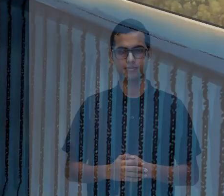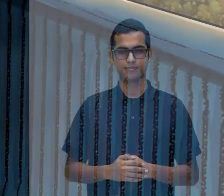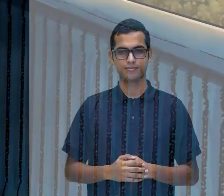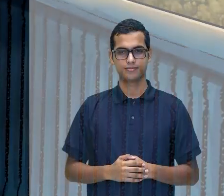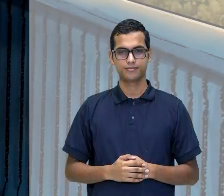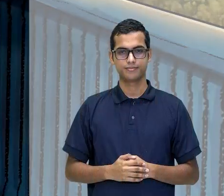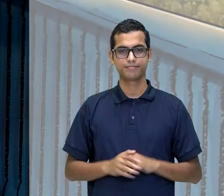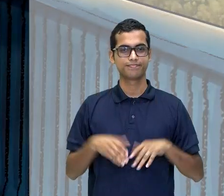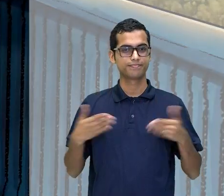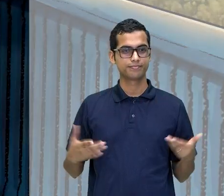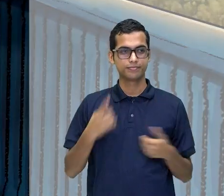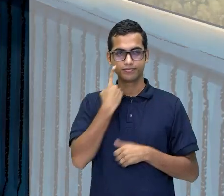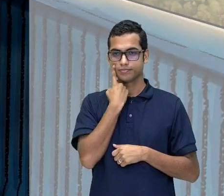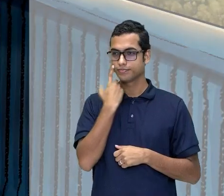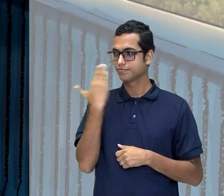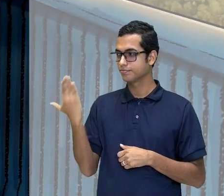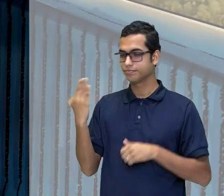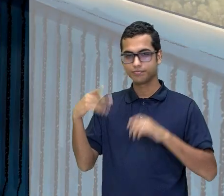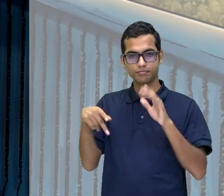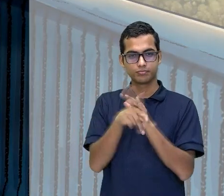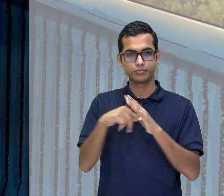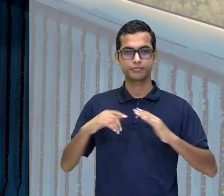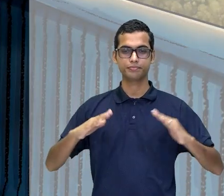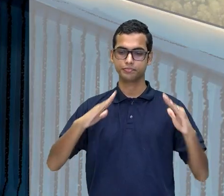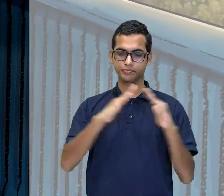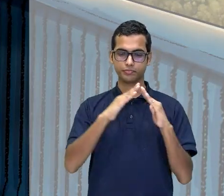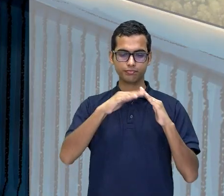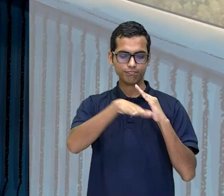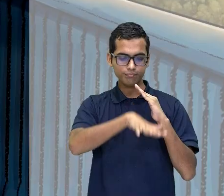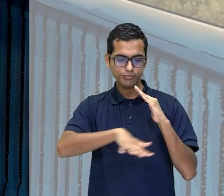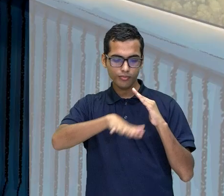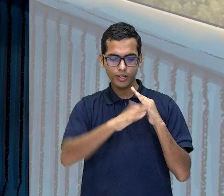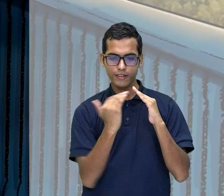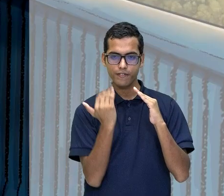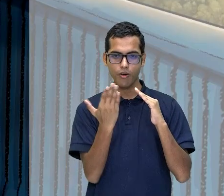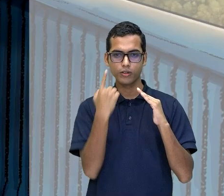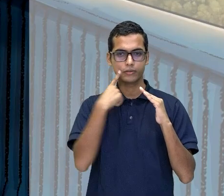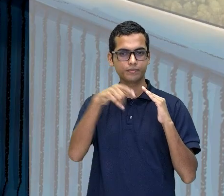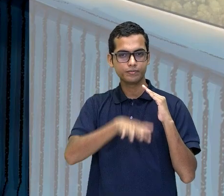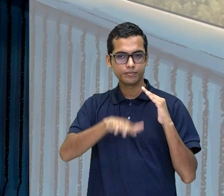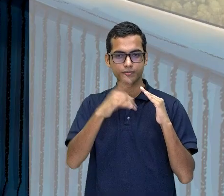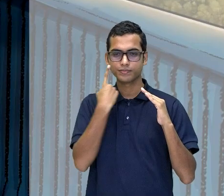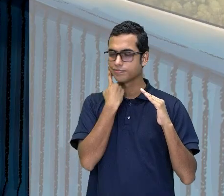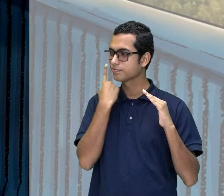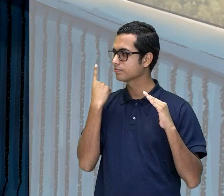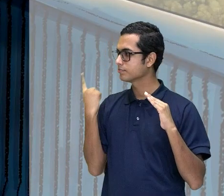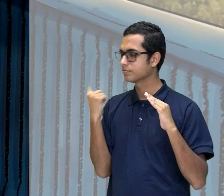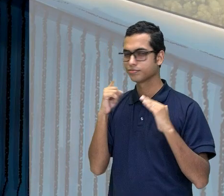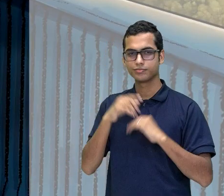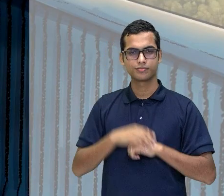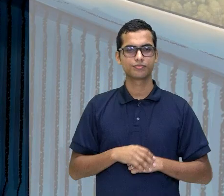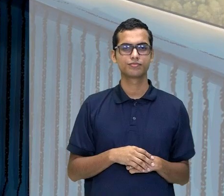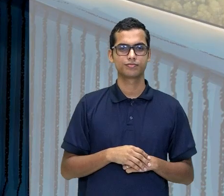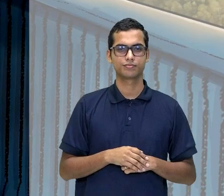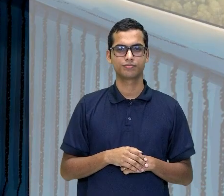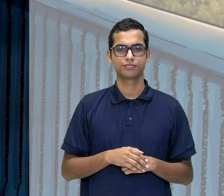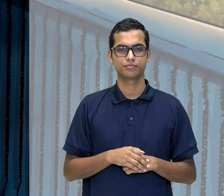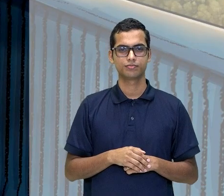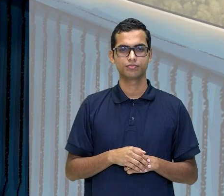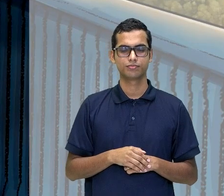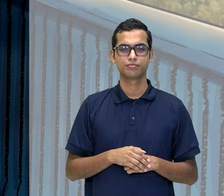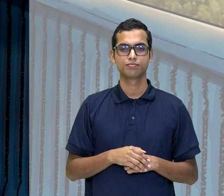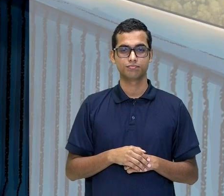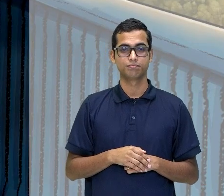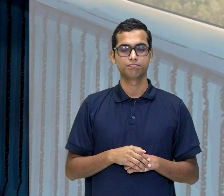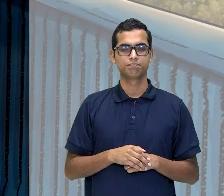Estou aqui, então, nessa varanda que vocês devem estar se perguntando, professor, onde foi que o senhor foi se meter? Justamente nessa varanda